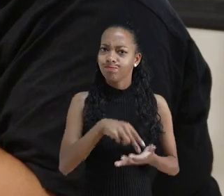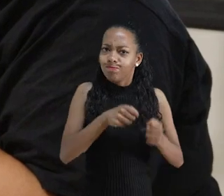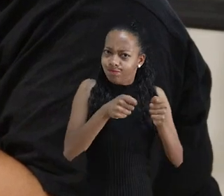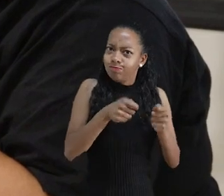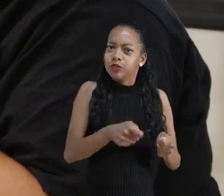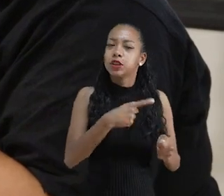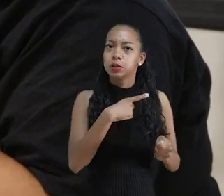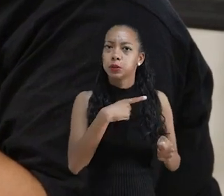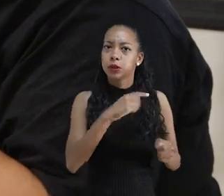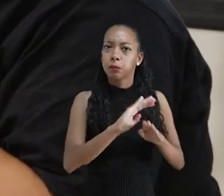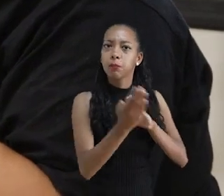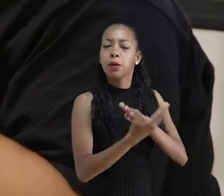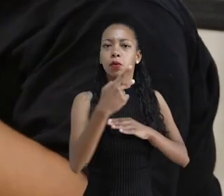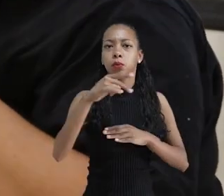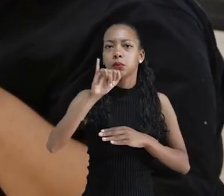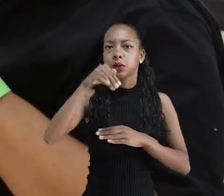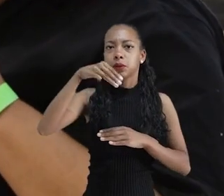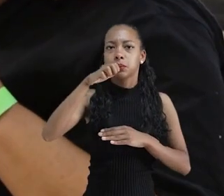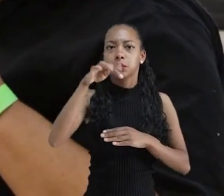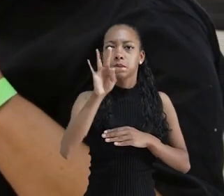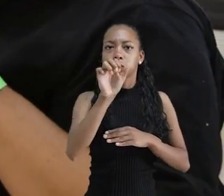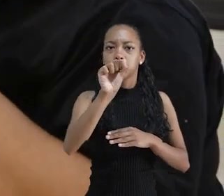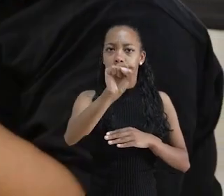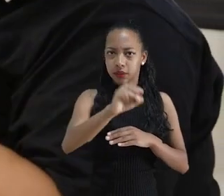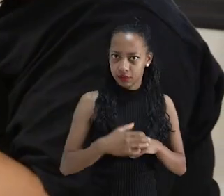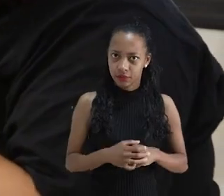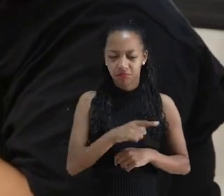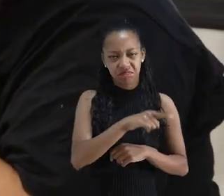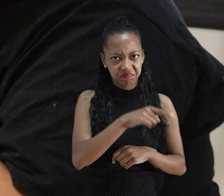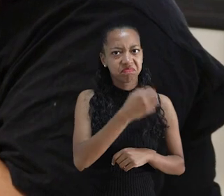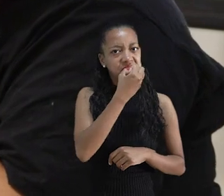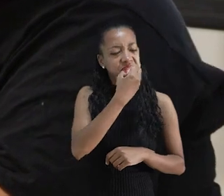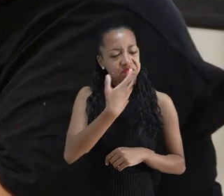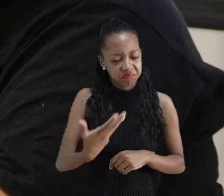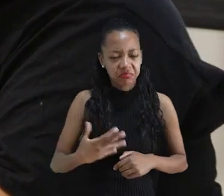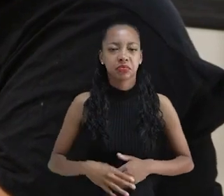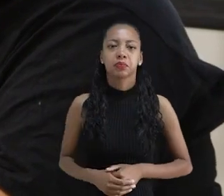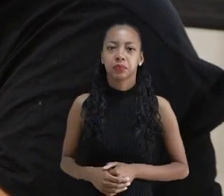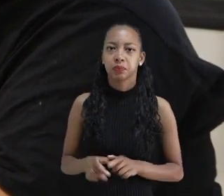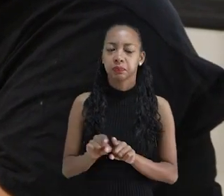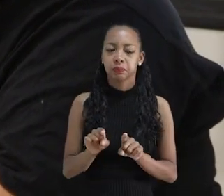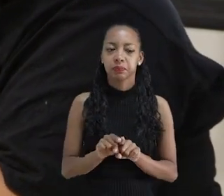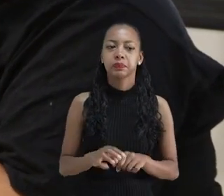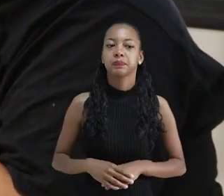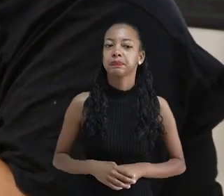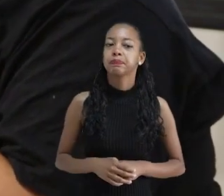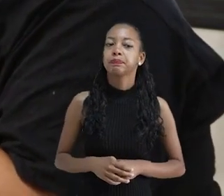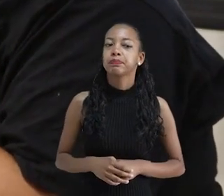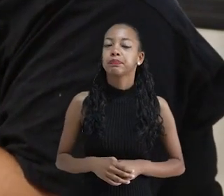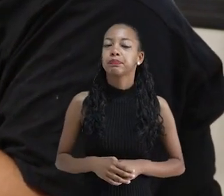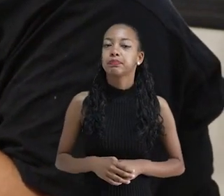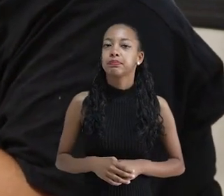enraizado ali no bairro do Pimentas né ele surge a partir de um curso de Comunicação Comunitária né E aí